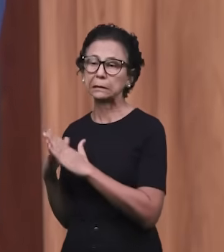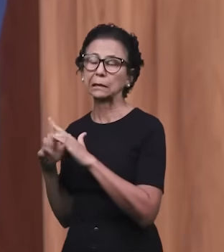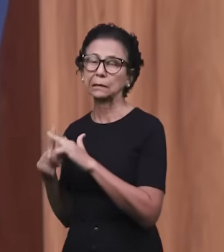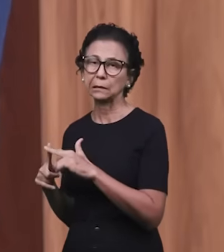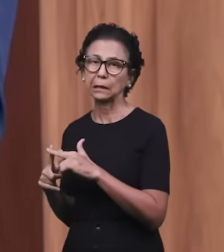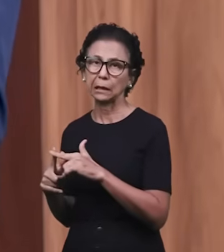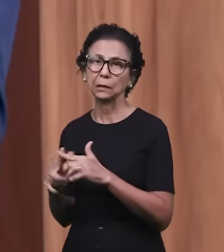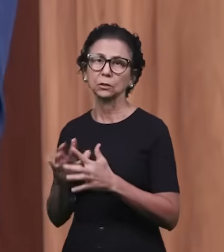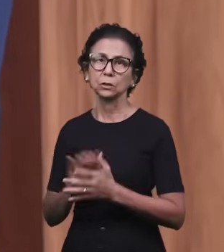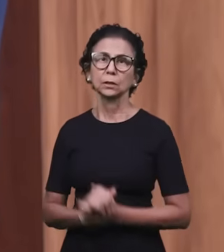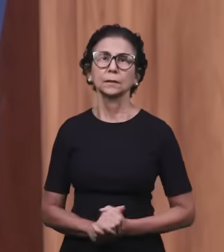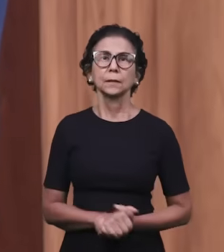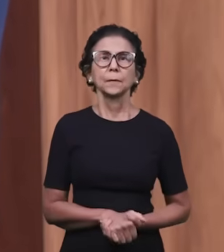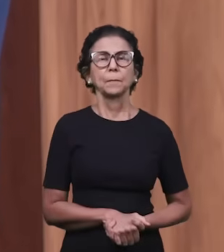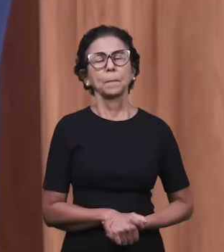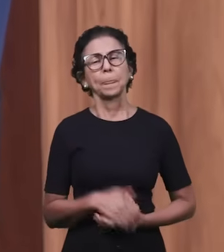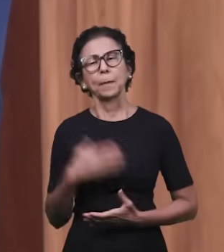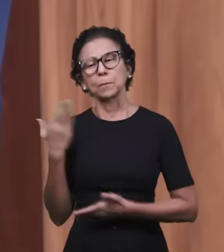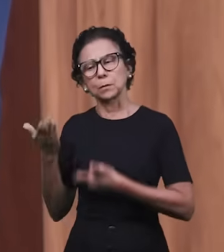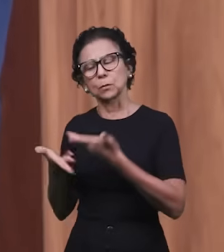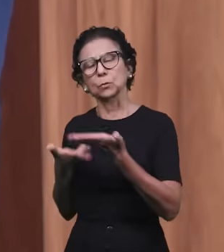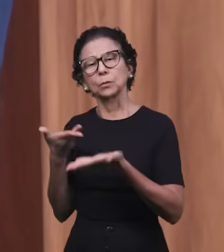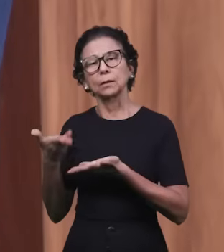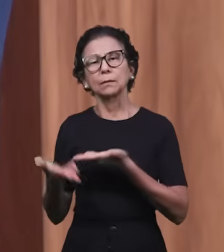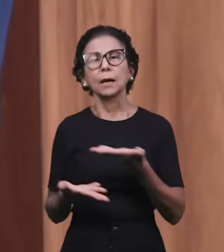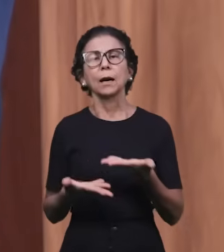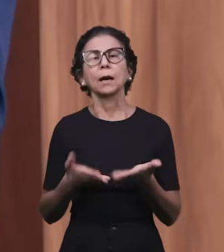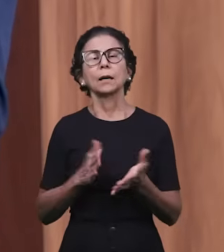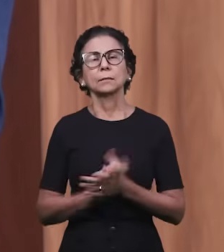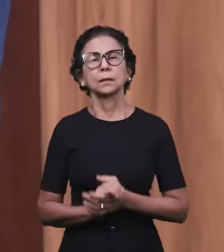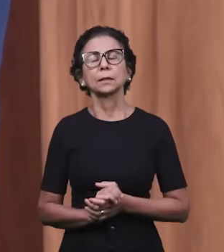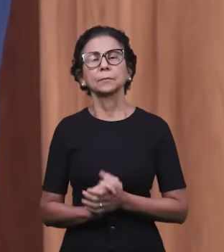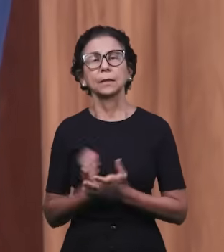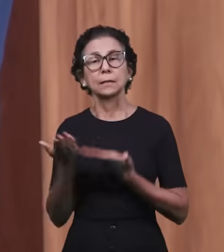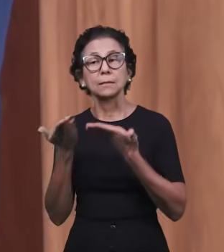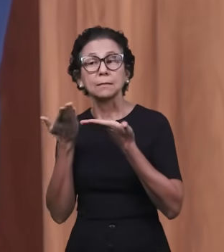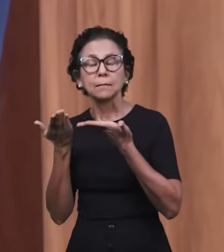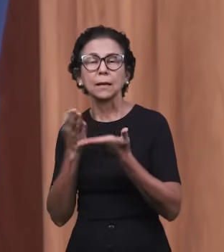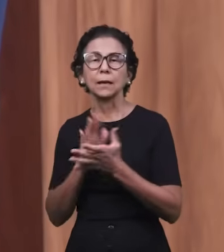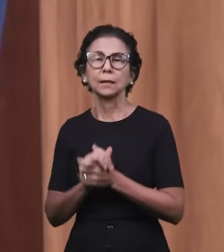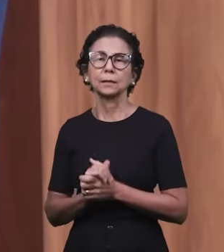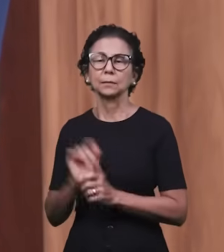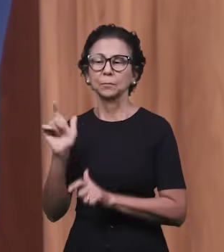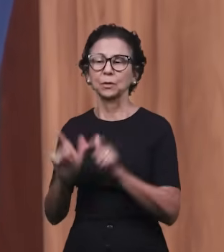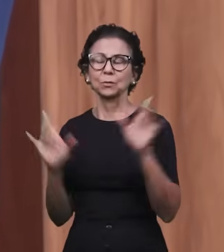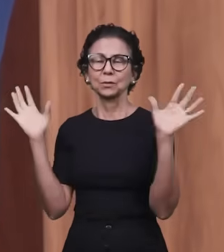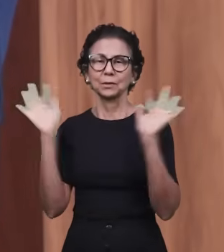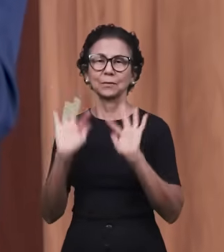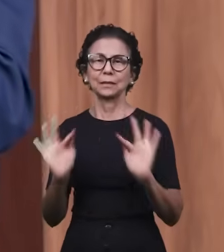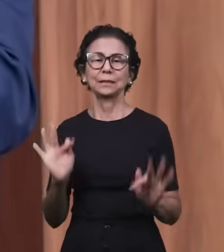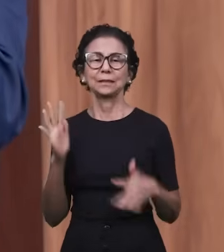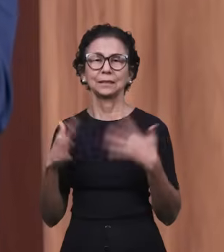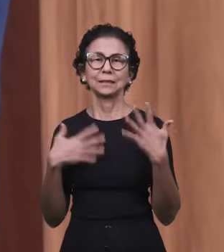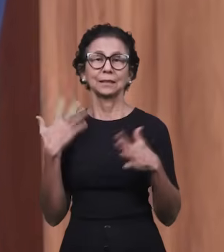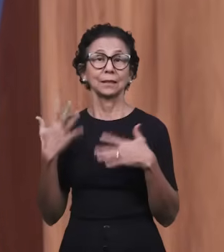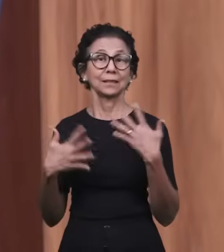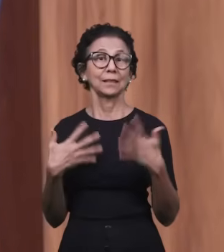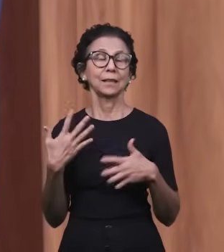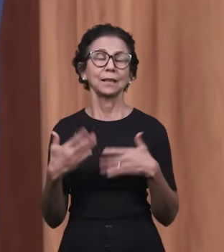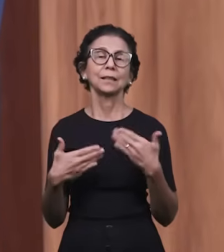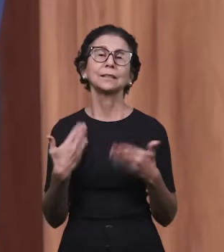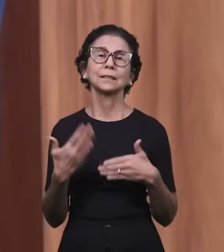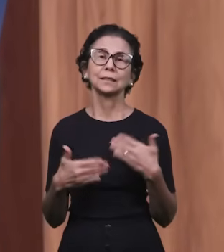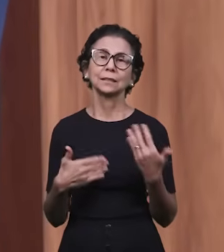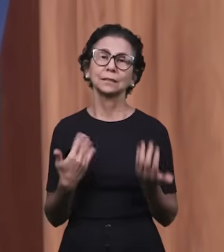numa igreja, essa igreja tem que estar bem cuidada, bem assistida, um rebanho feliz, um rebanho alegre, que tem alegria de